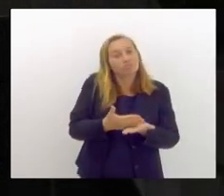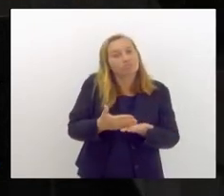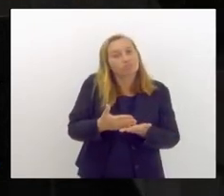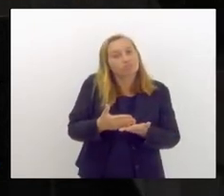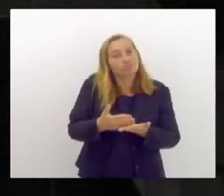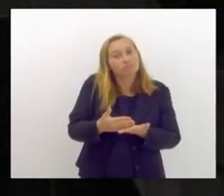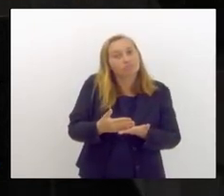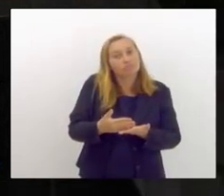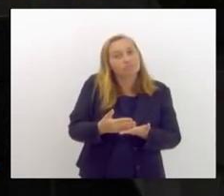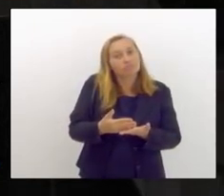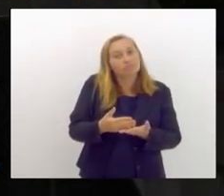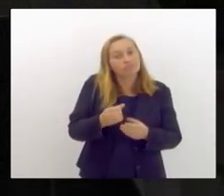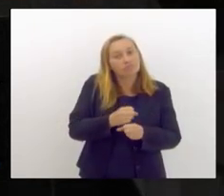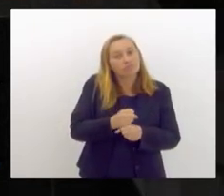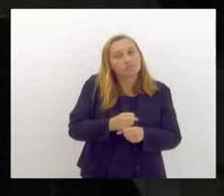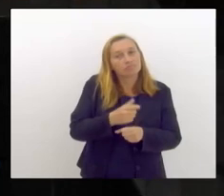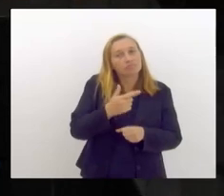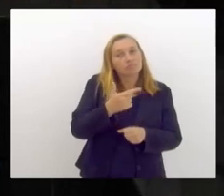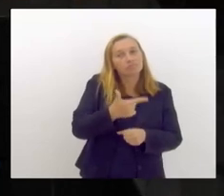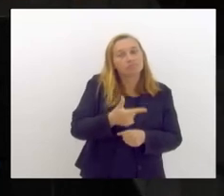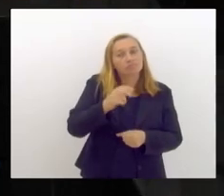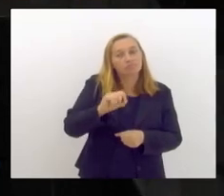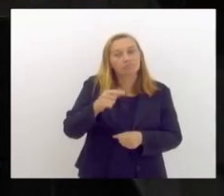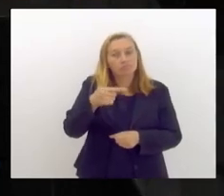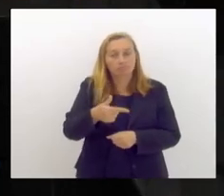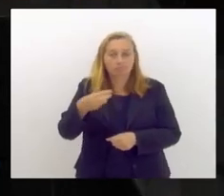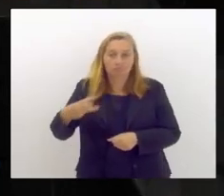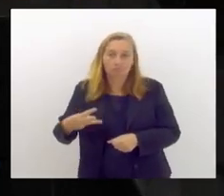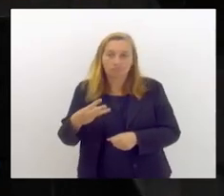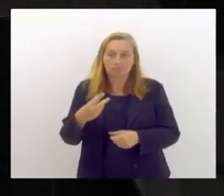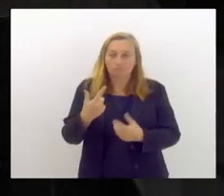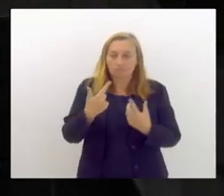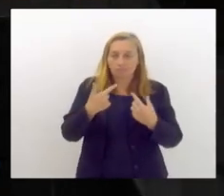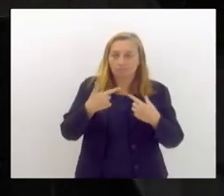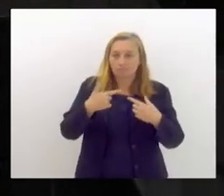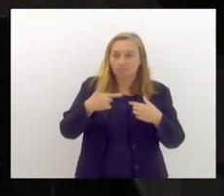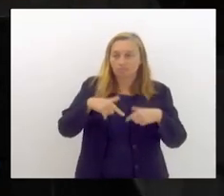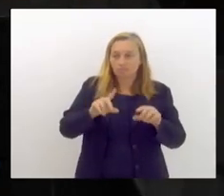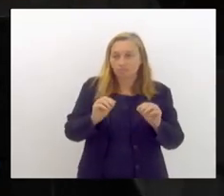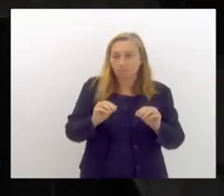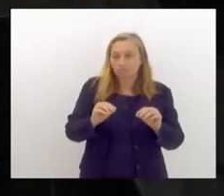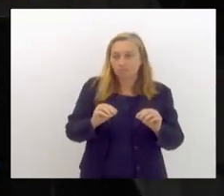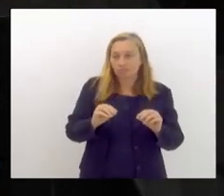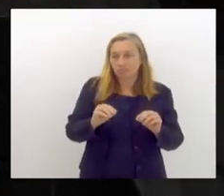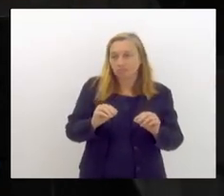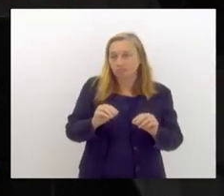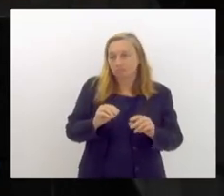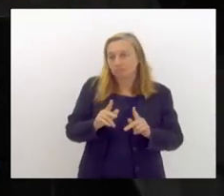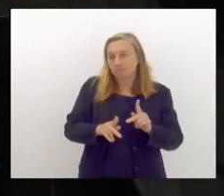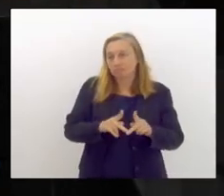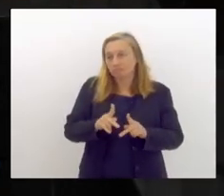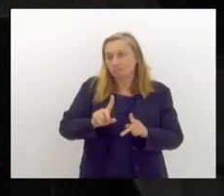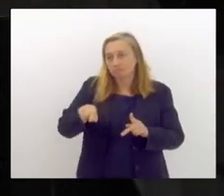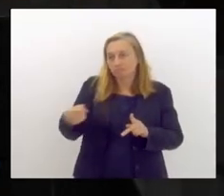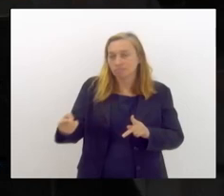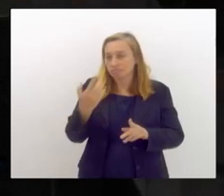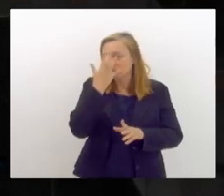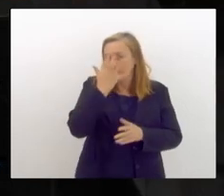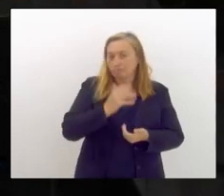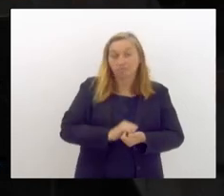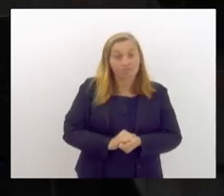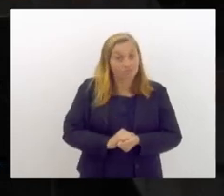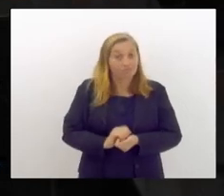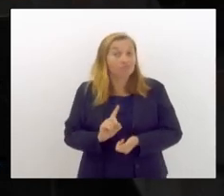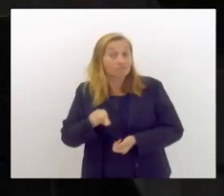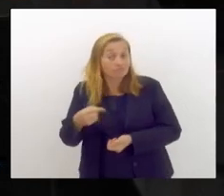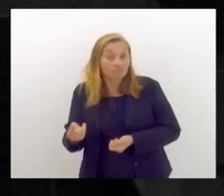ano de 2023 aconteça no linguajar popular após o carnaval. E que